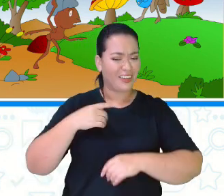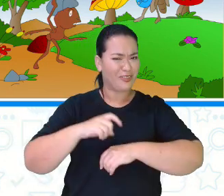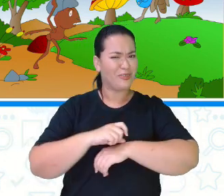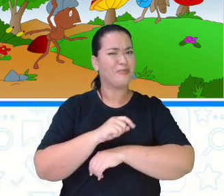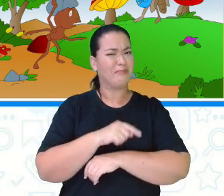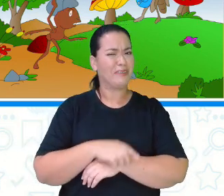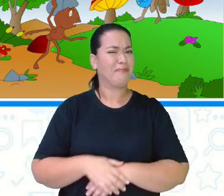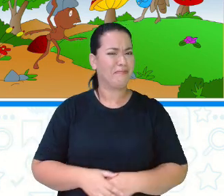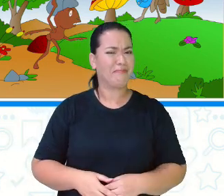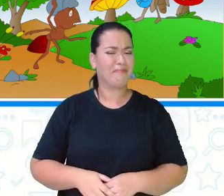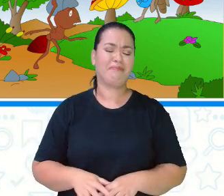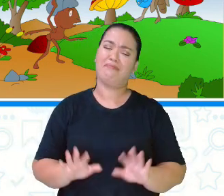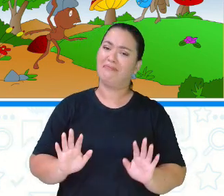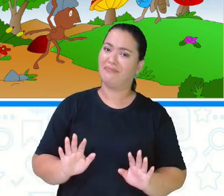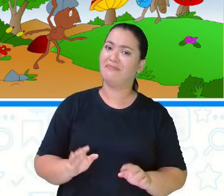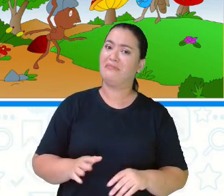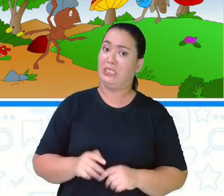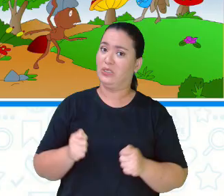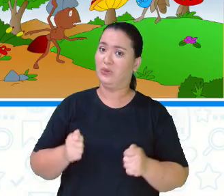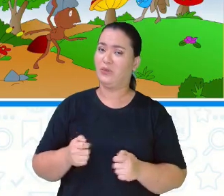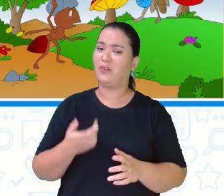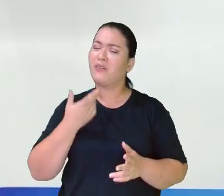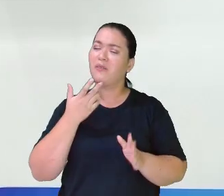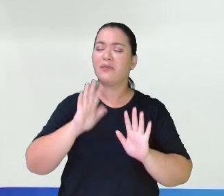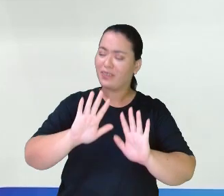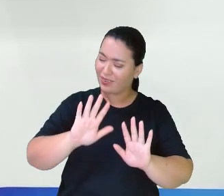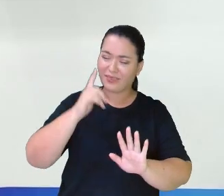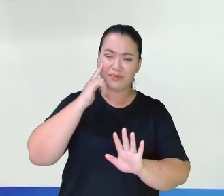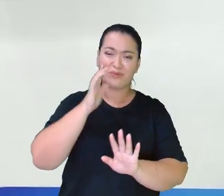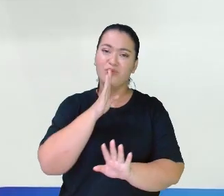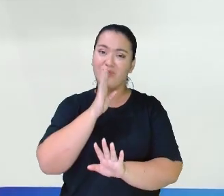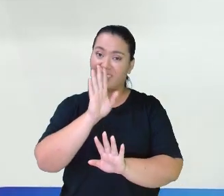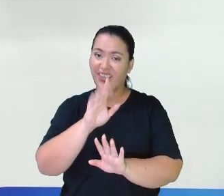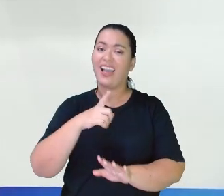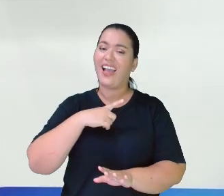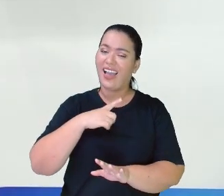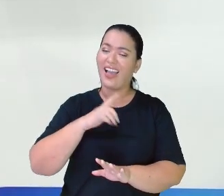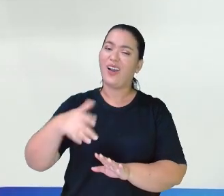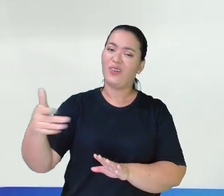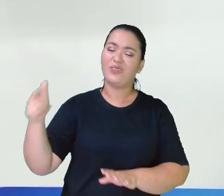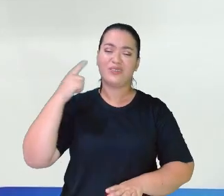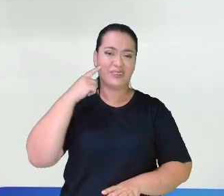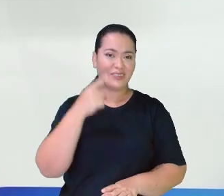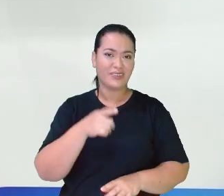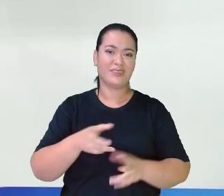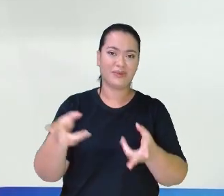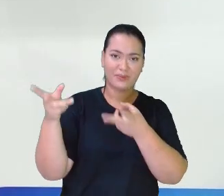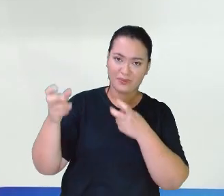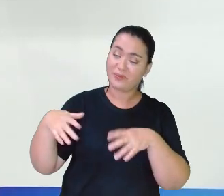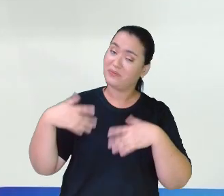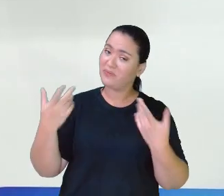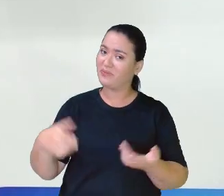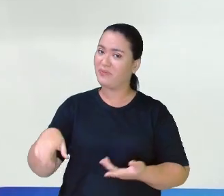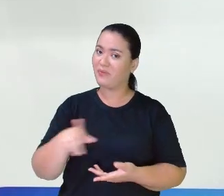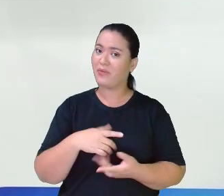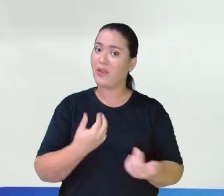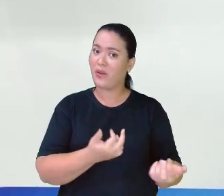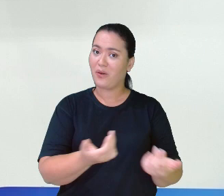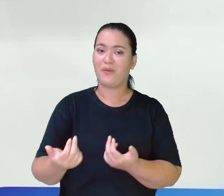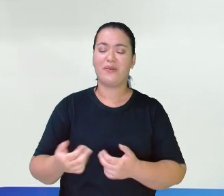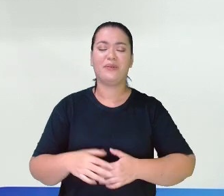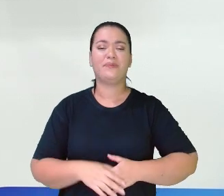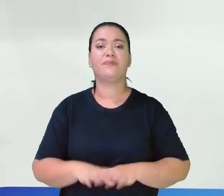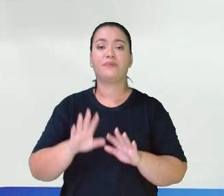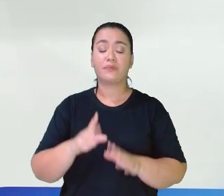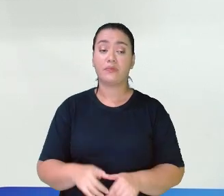aí, né? Elas foram... Não vou dizer nada não, deixa quieto, porque vai ter outras versões, vamos ver se todas serão